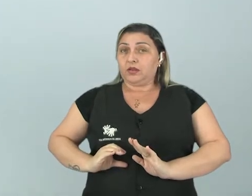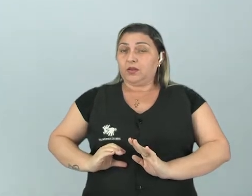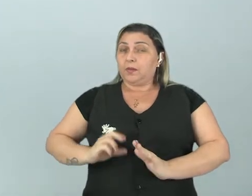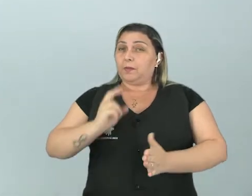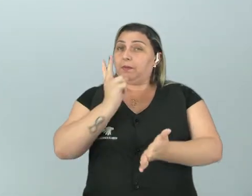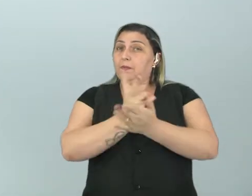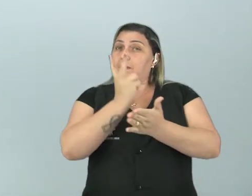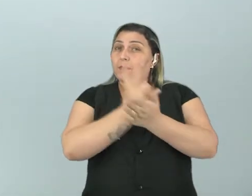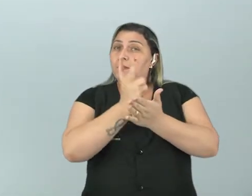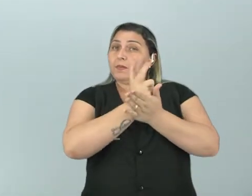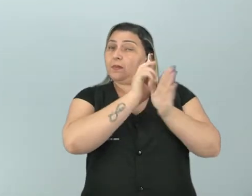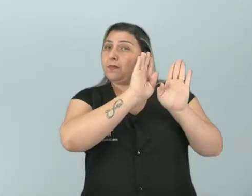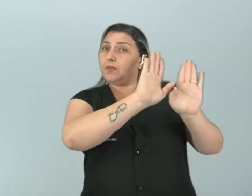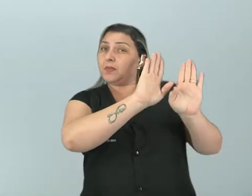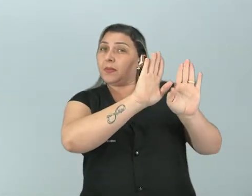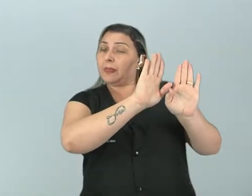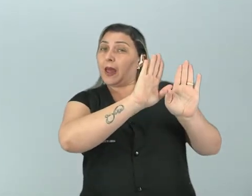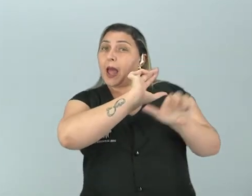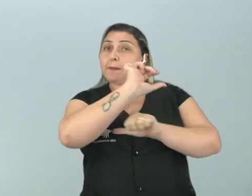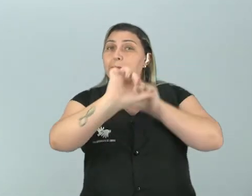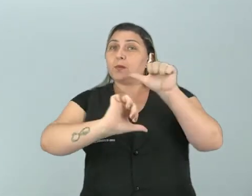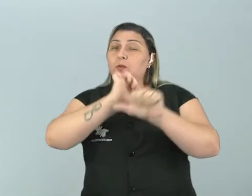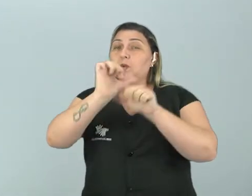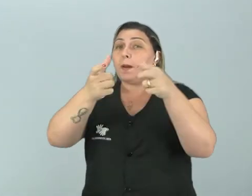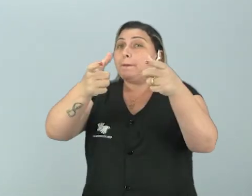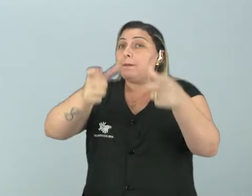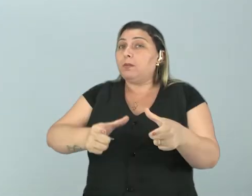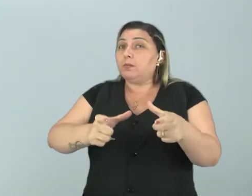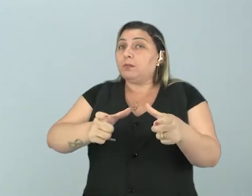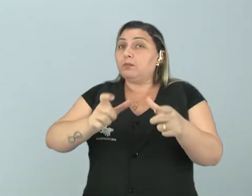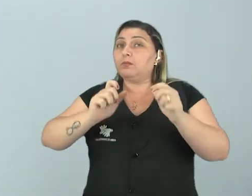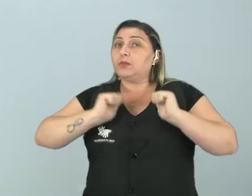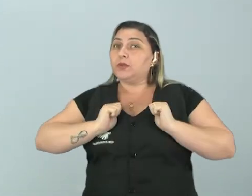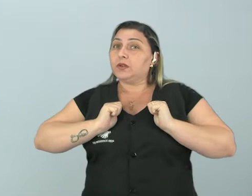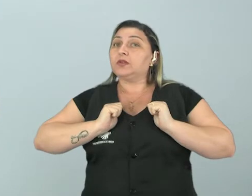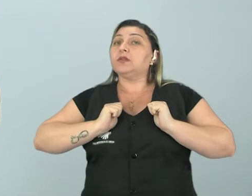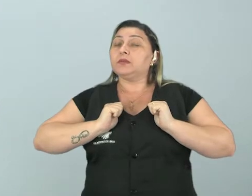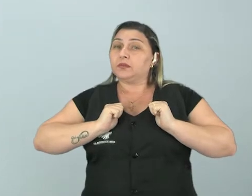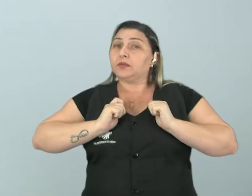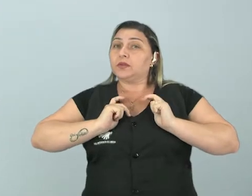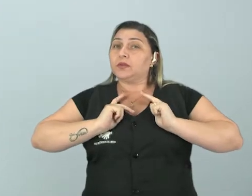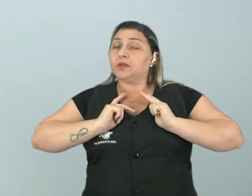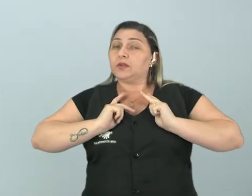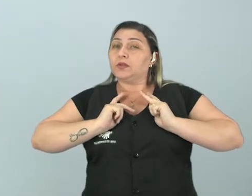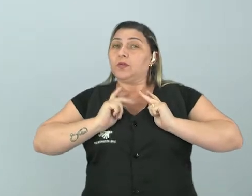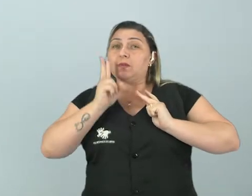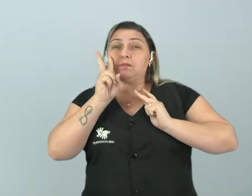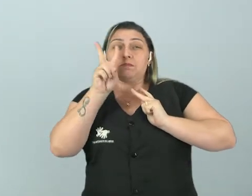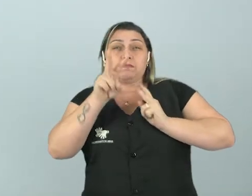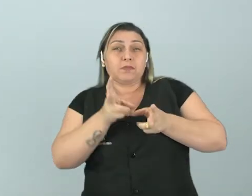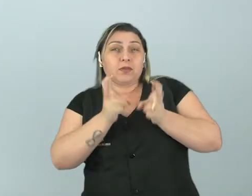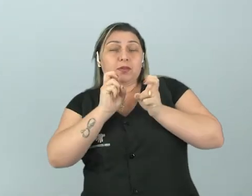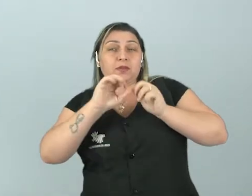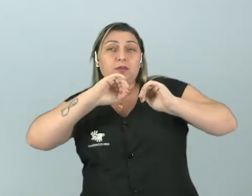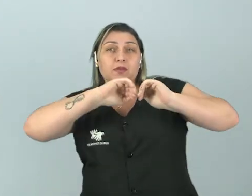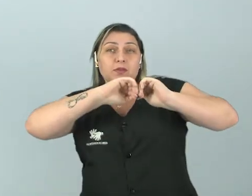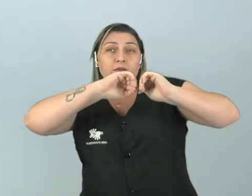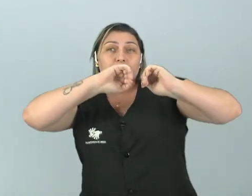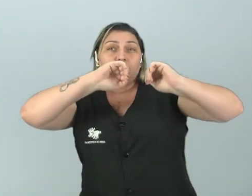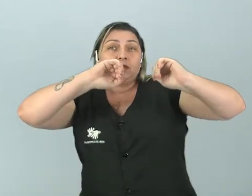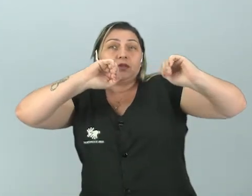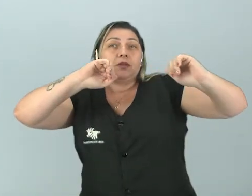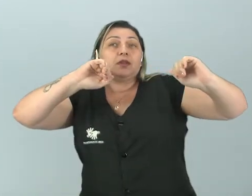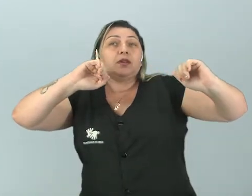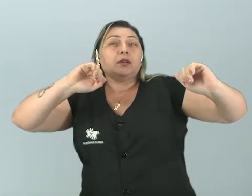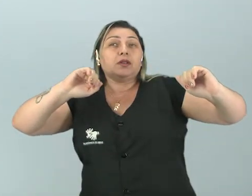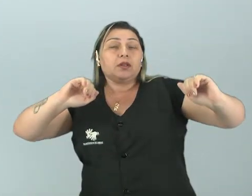encontra hoje. Durante esses estudos, eles foram observando que elas foram cada vez mais se afastando